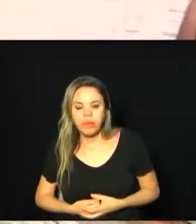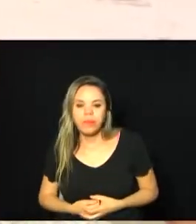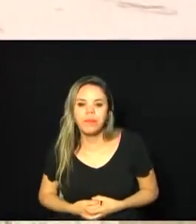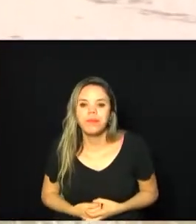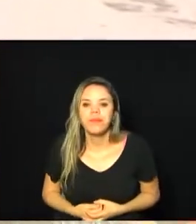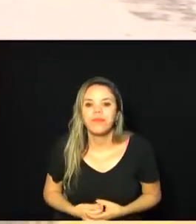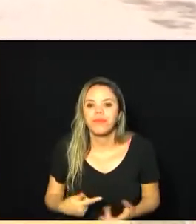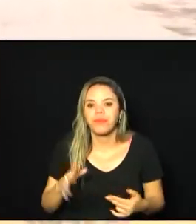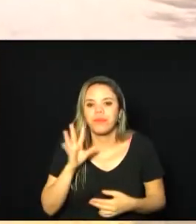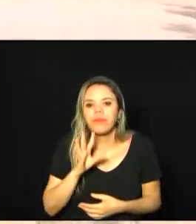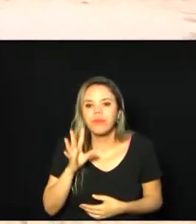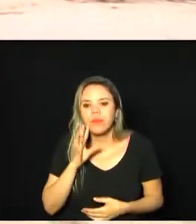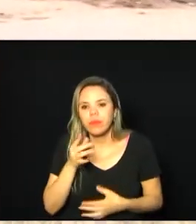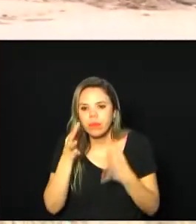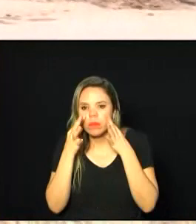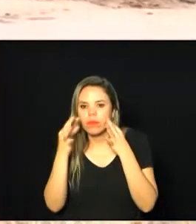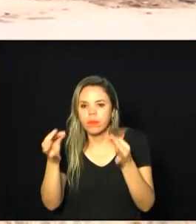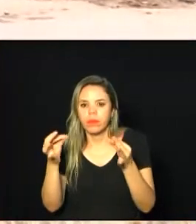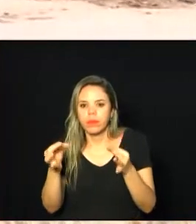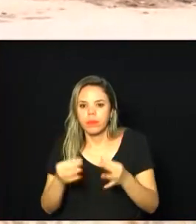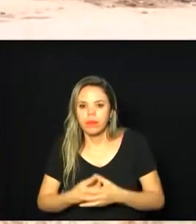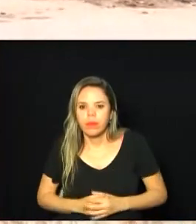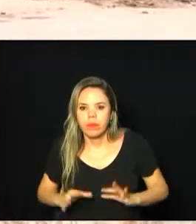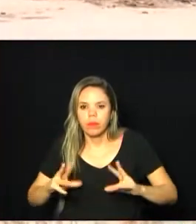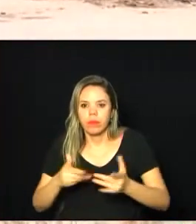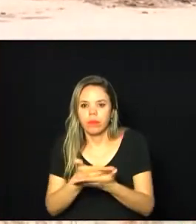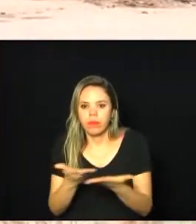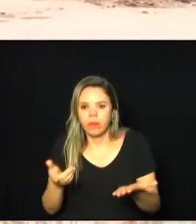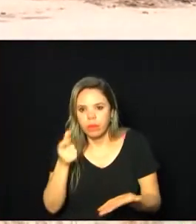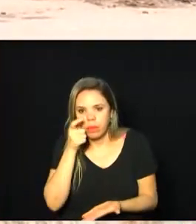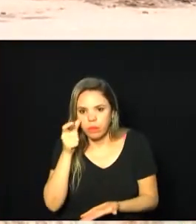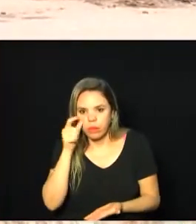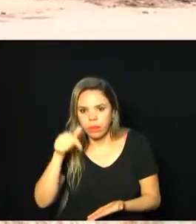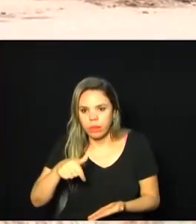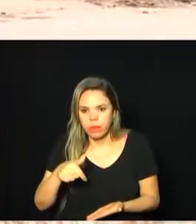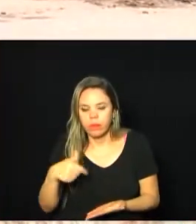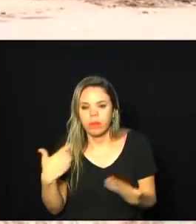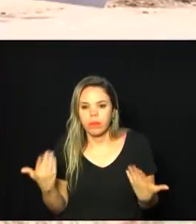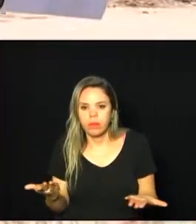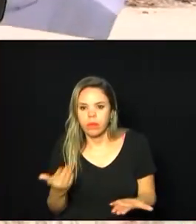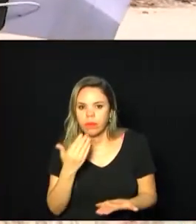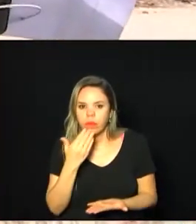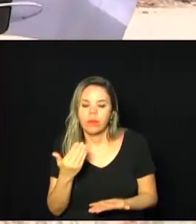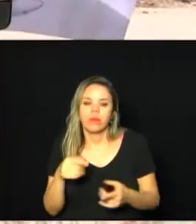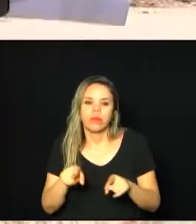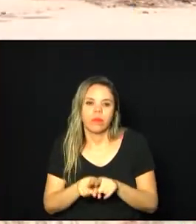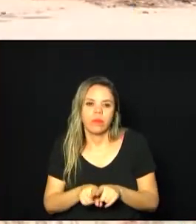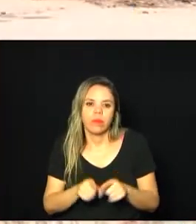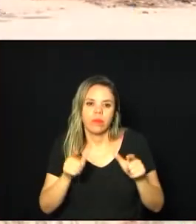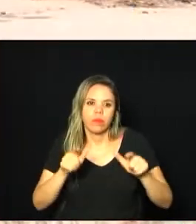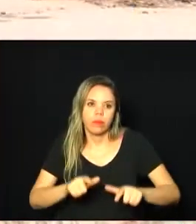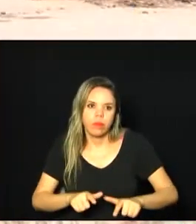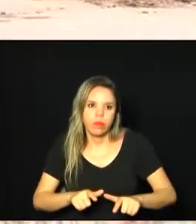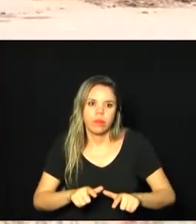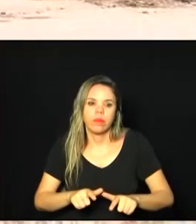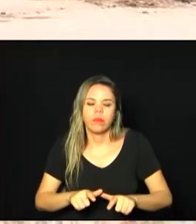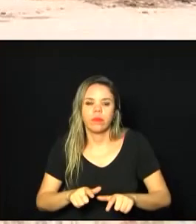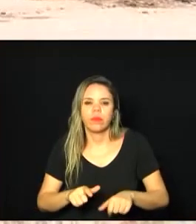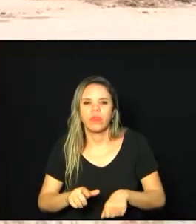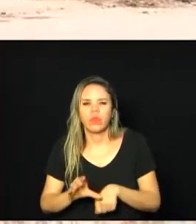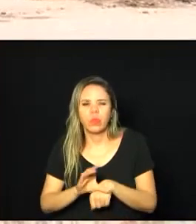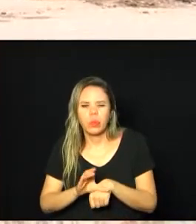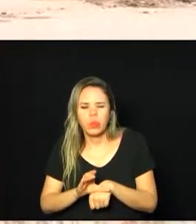Uma coisa legal da gente observar, né, Gabriel, e para todos que nos assistem, é que quando a gente pega, né, um cantinho que estava cinza, que